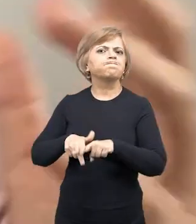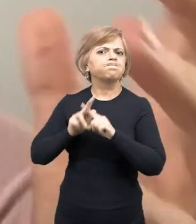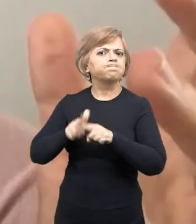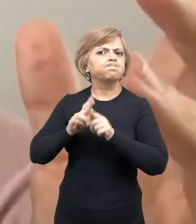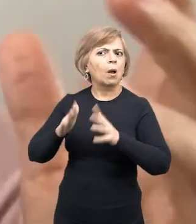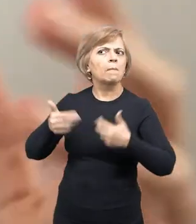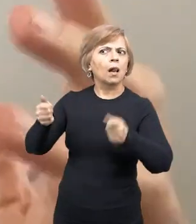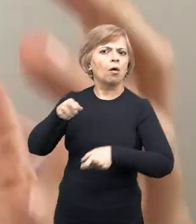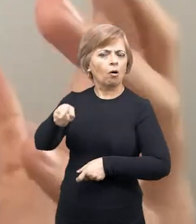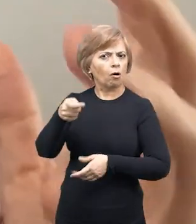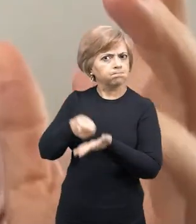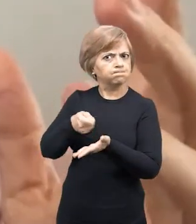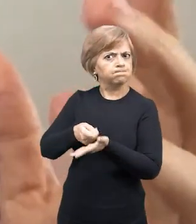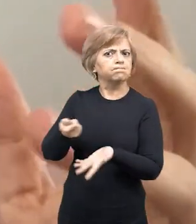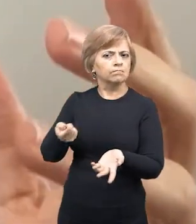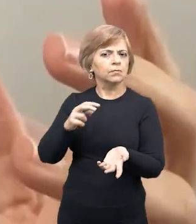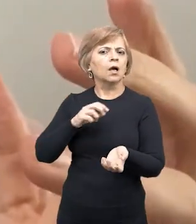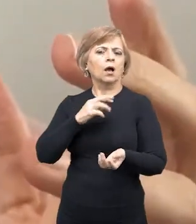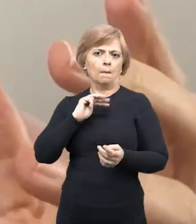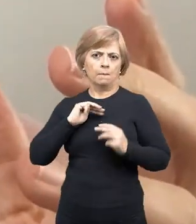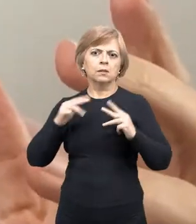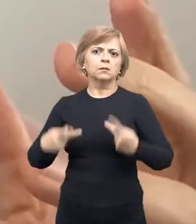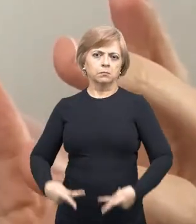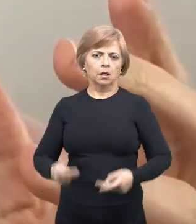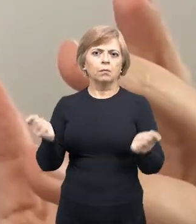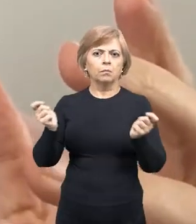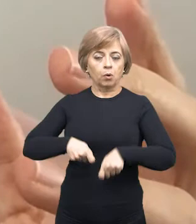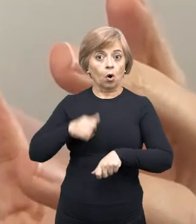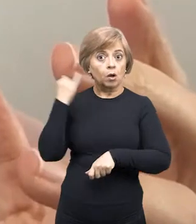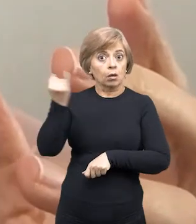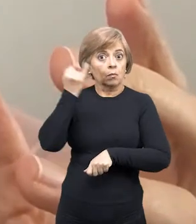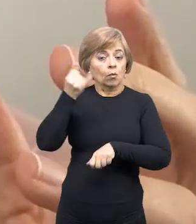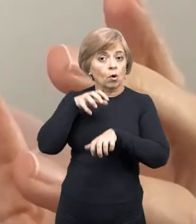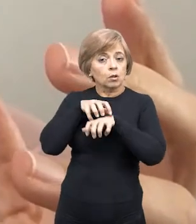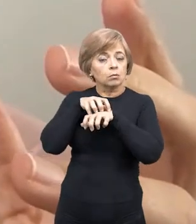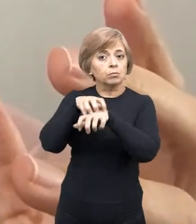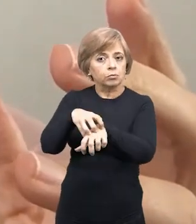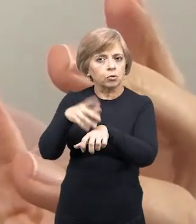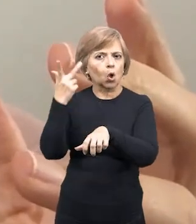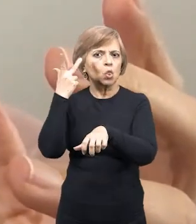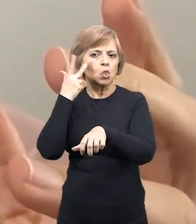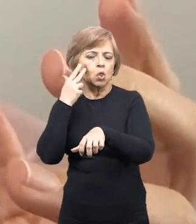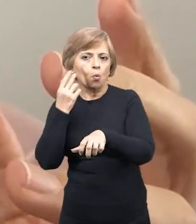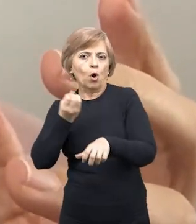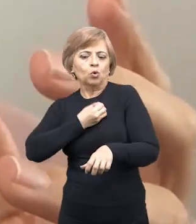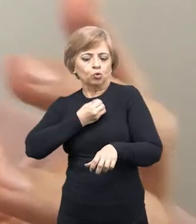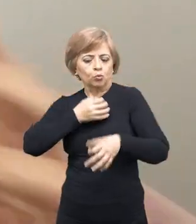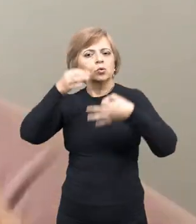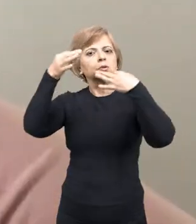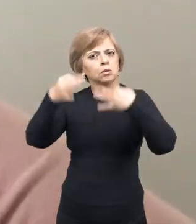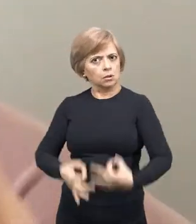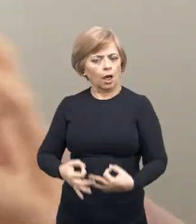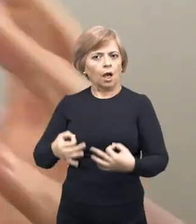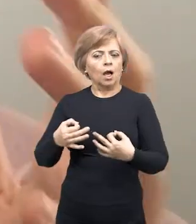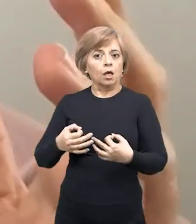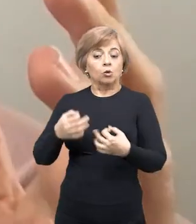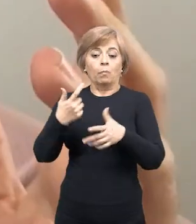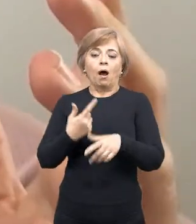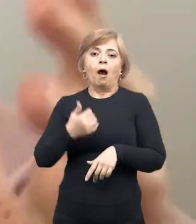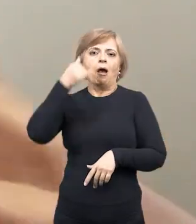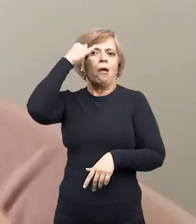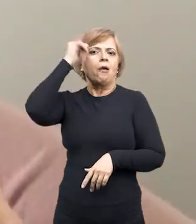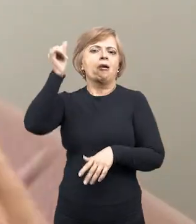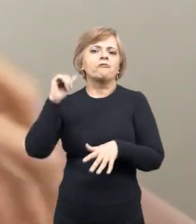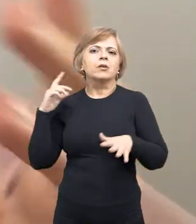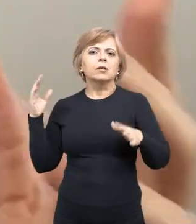de pandemia, em que é tão importante que os ônibus circulem com a devida regularidade, com o número de ônibus necessário, para que possa ser